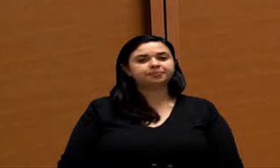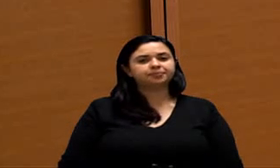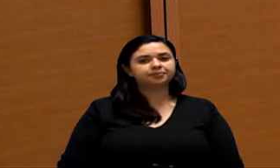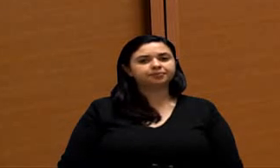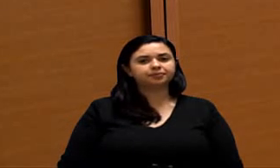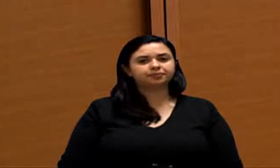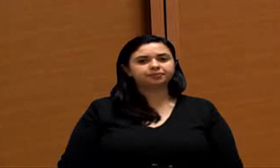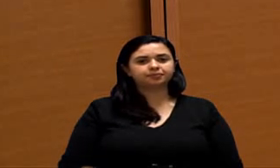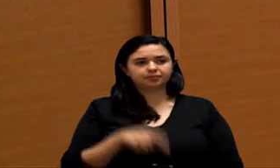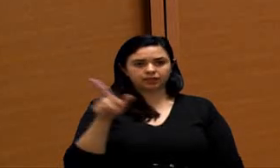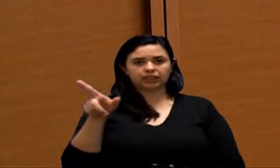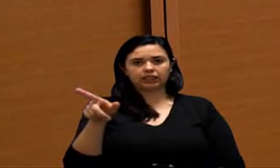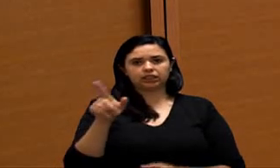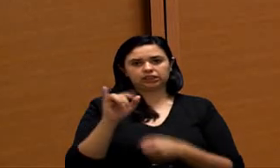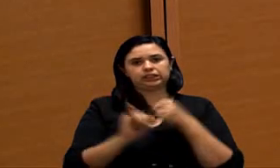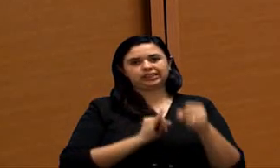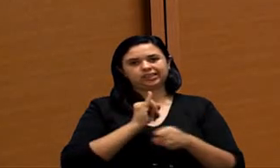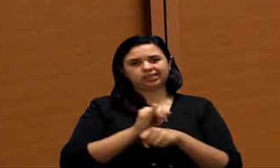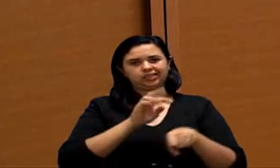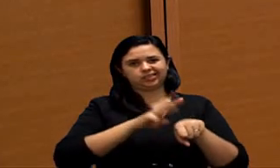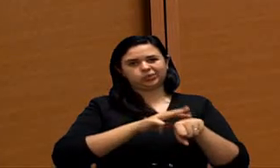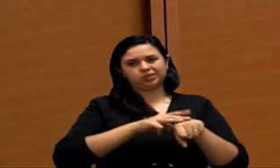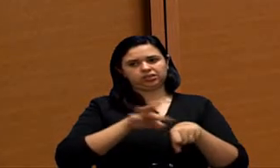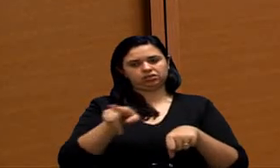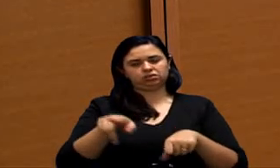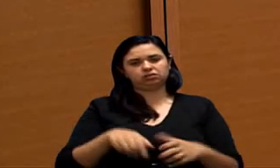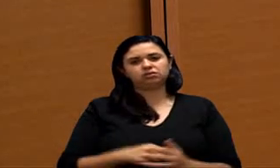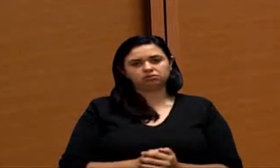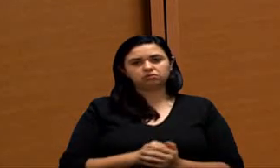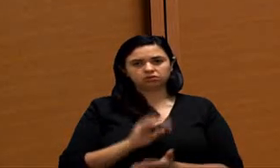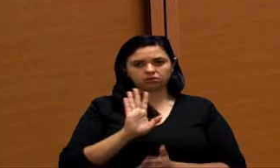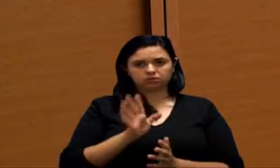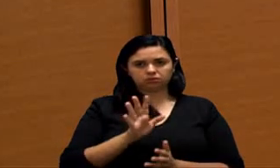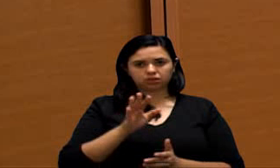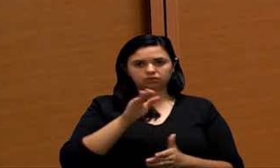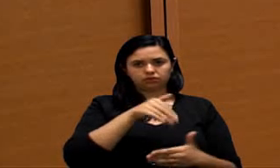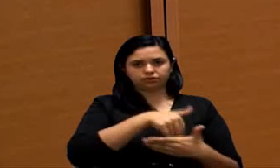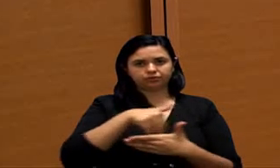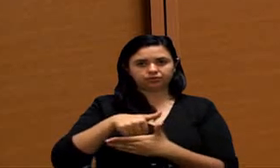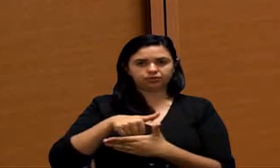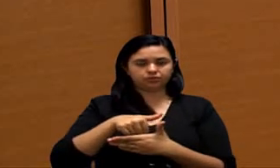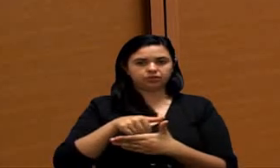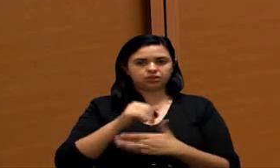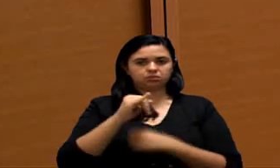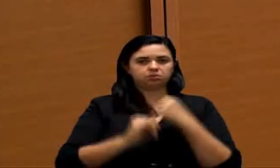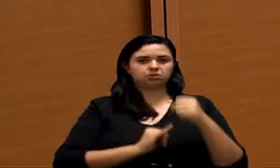Está online, ele não está bem de saúde, mas está participando das votações online.